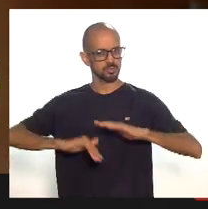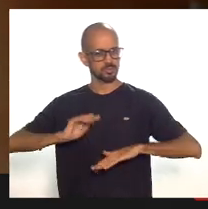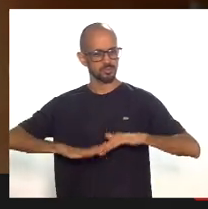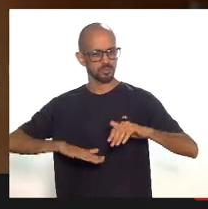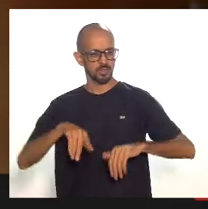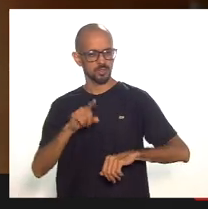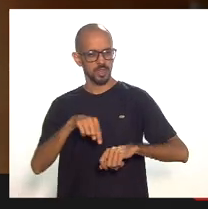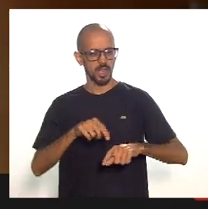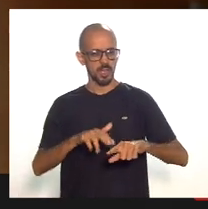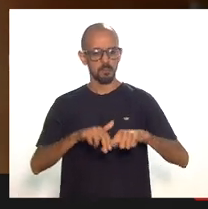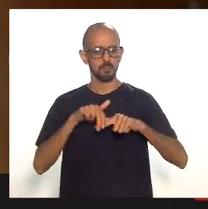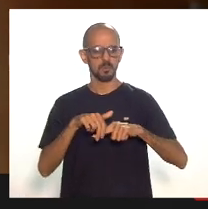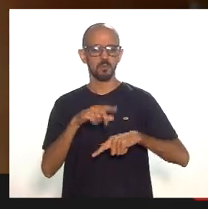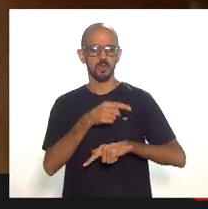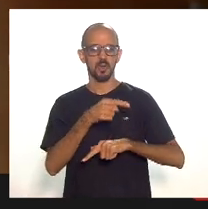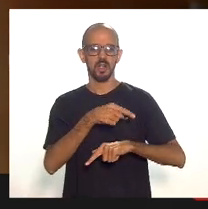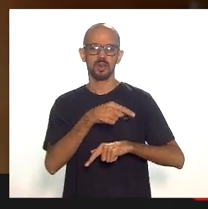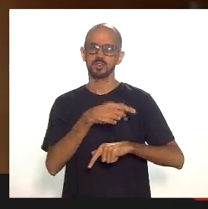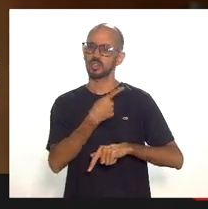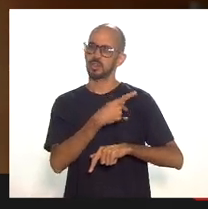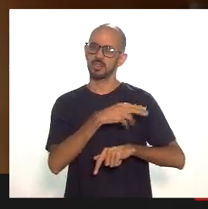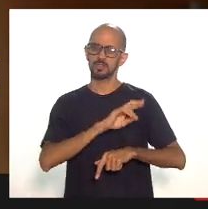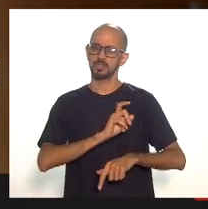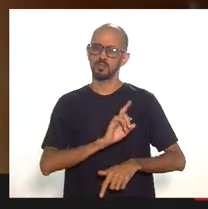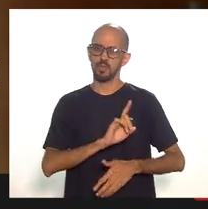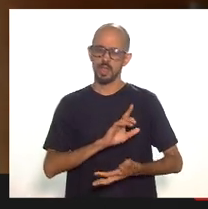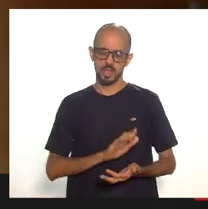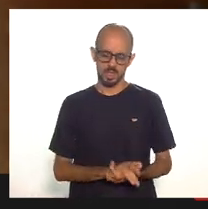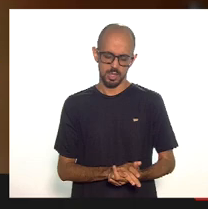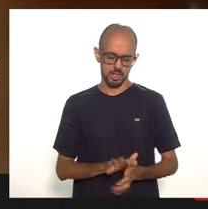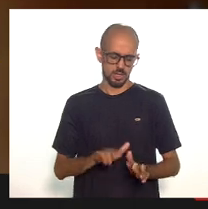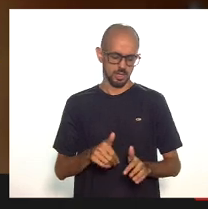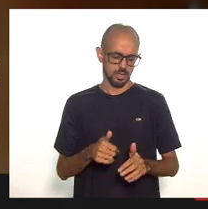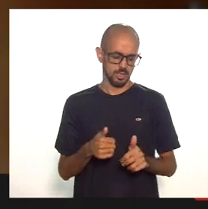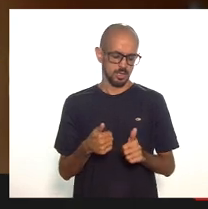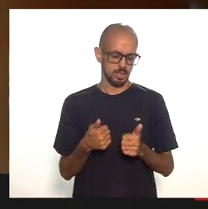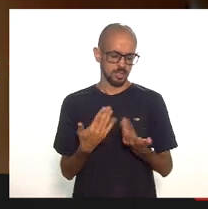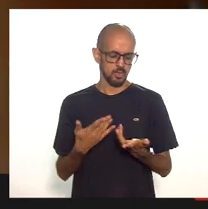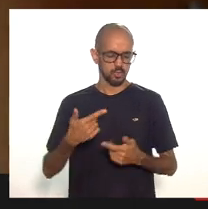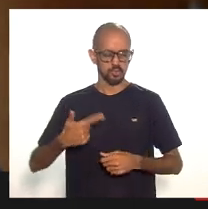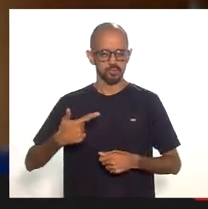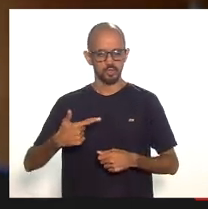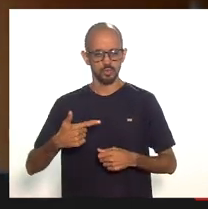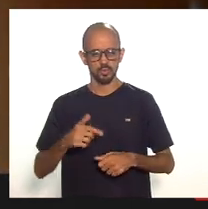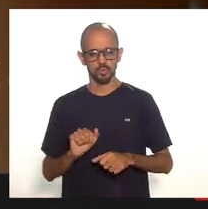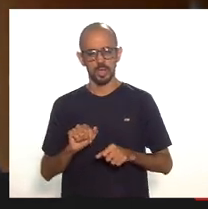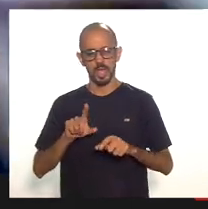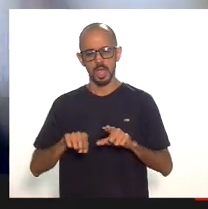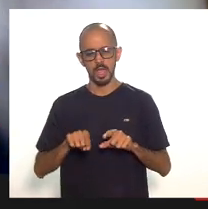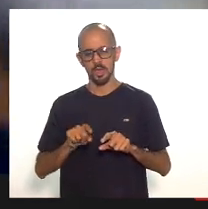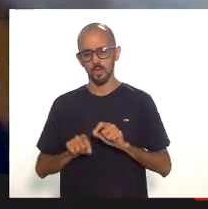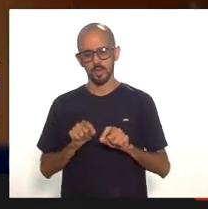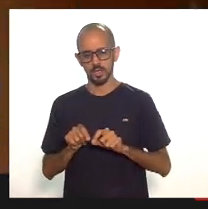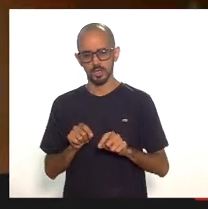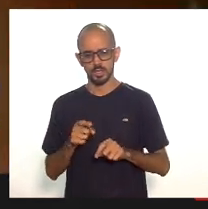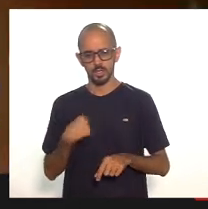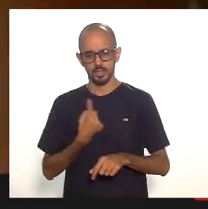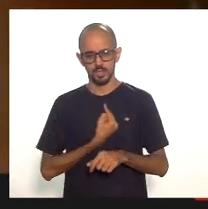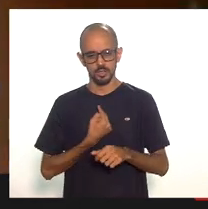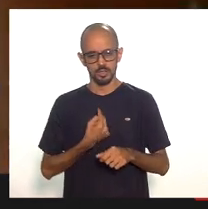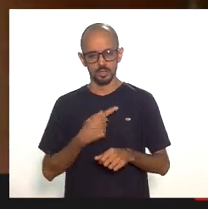leniente ou negligente por parte desses profissionais. Portanto, em primeiro lugar, esse desagravo. Em segundo lugar, eu queria falar que nós temos